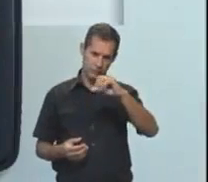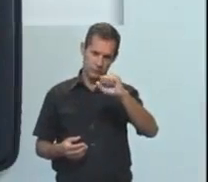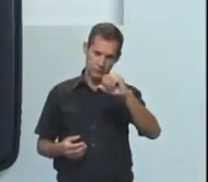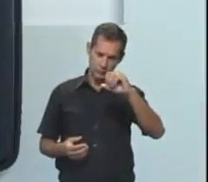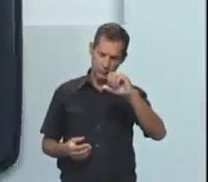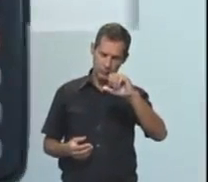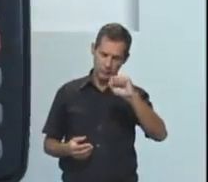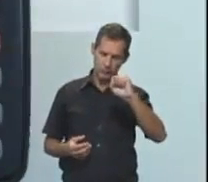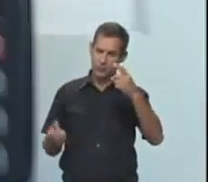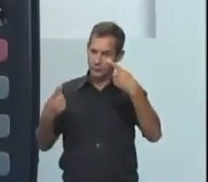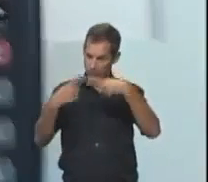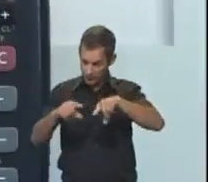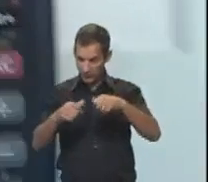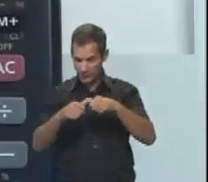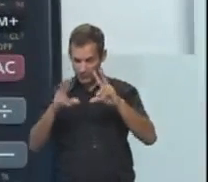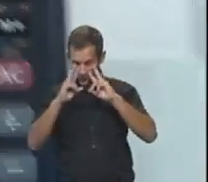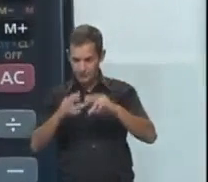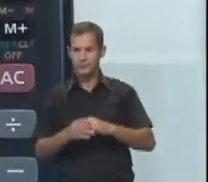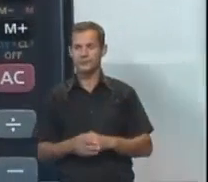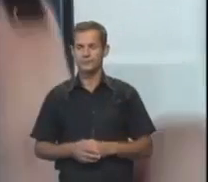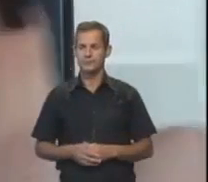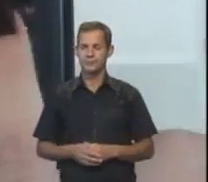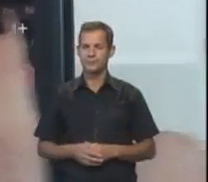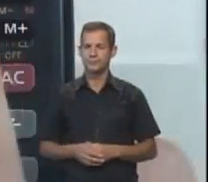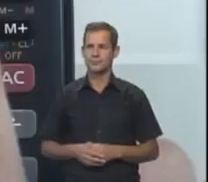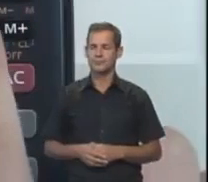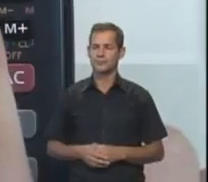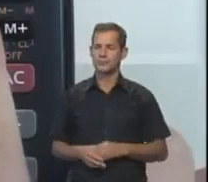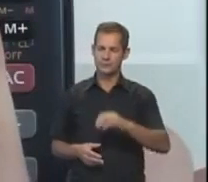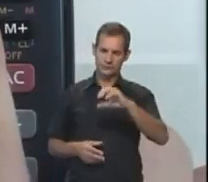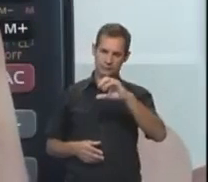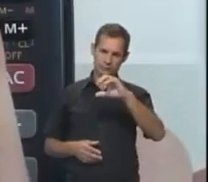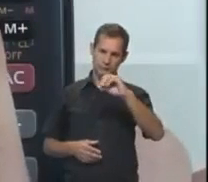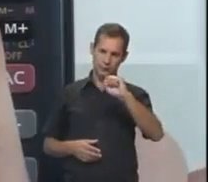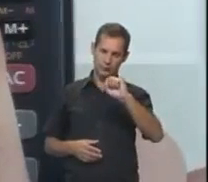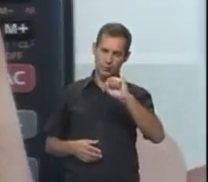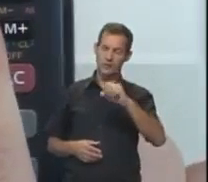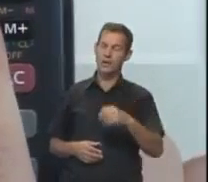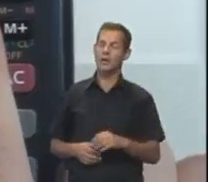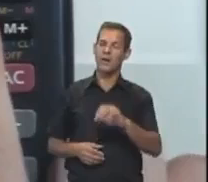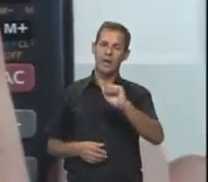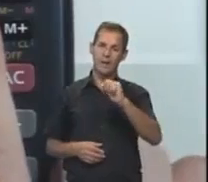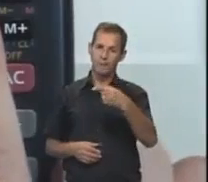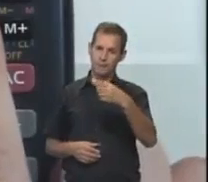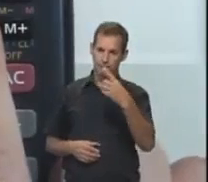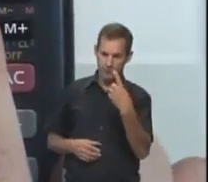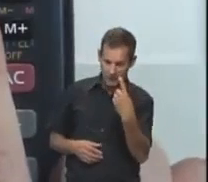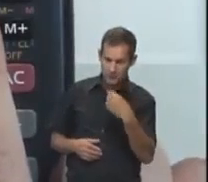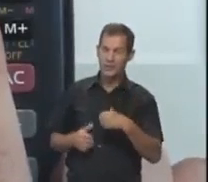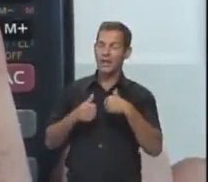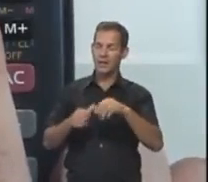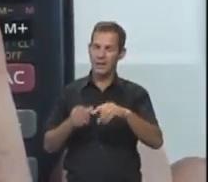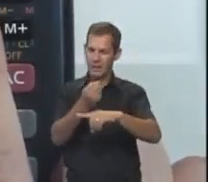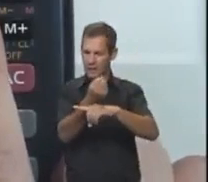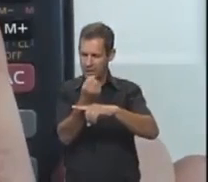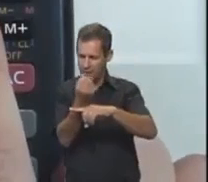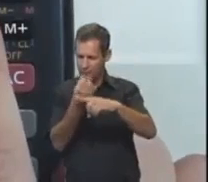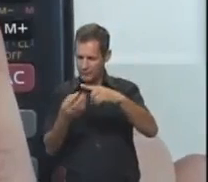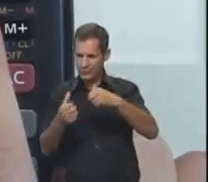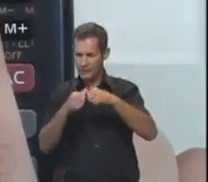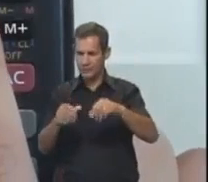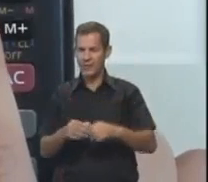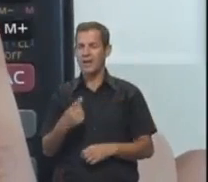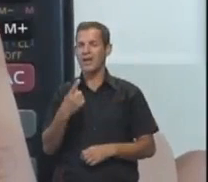função inversa, ela é essa daqui, ó. Cosseno a menos 1. Observe que essa função, ela está